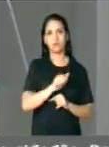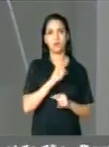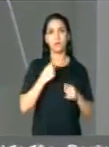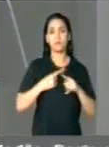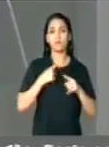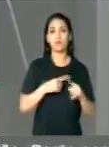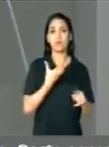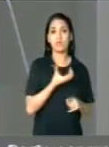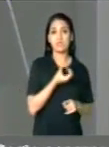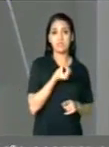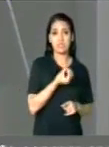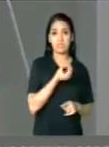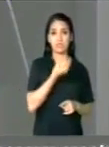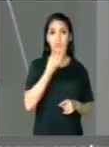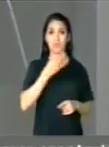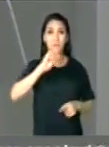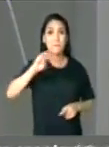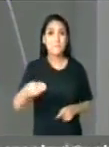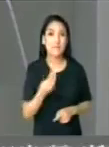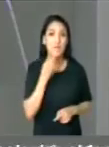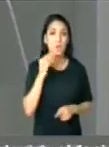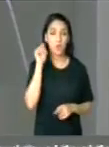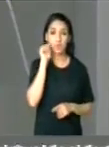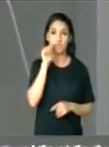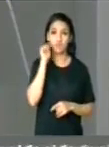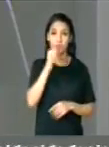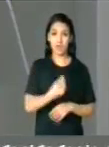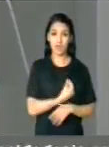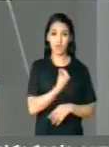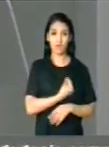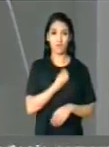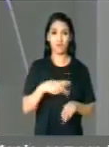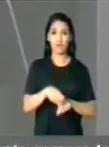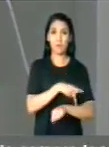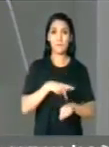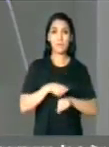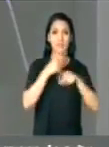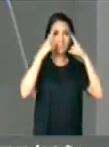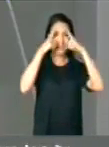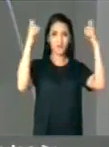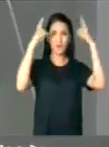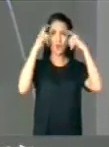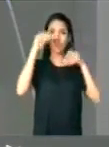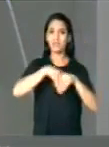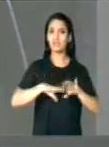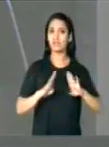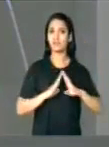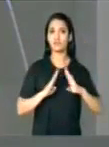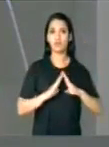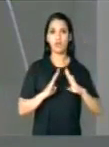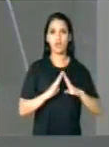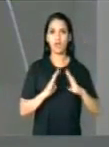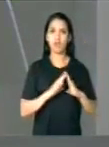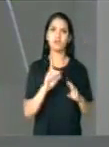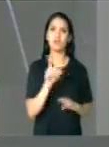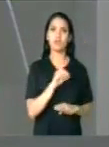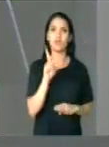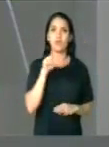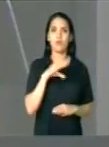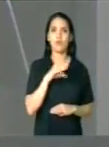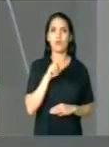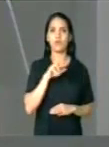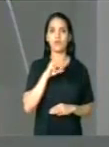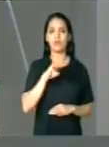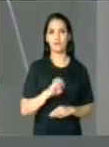603 milhões de mulheres vivem em países onde a violência doméstica não é considerada crime. E